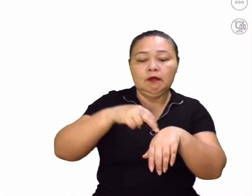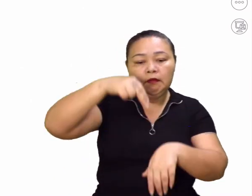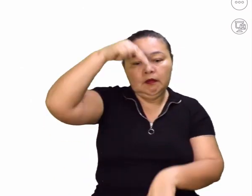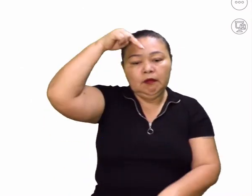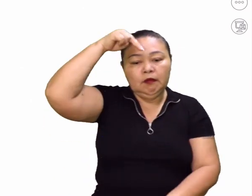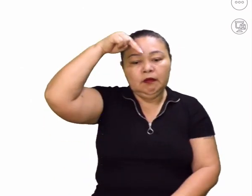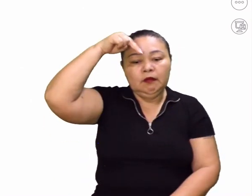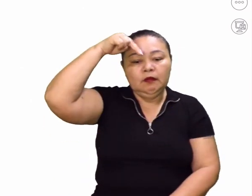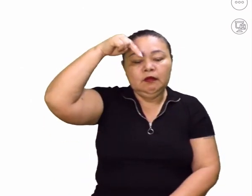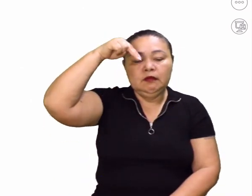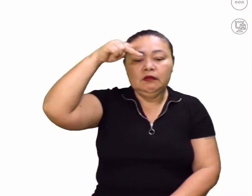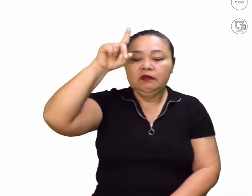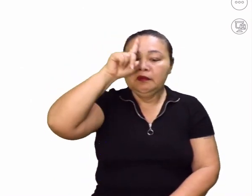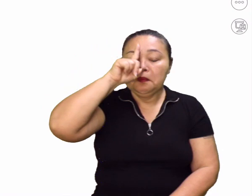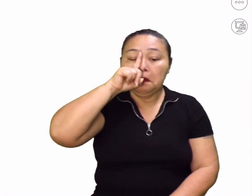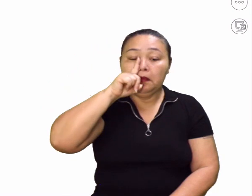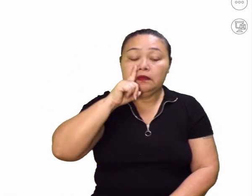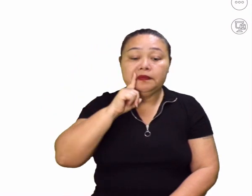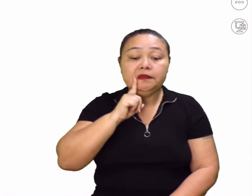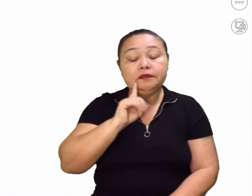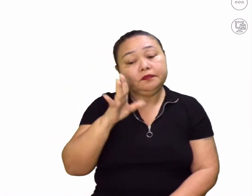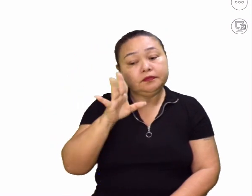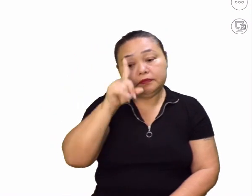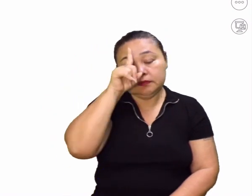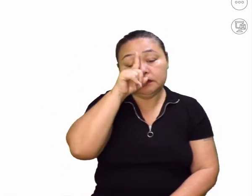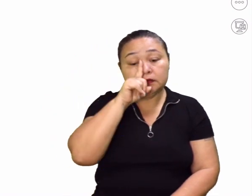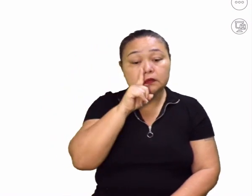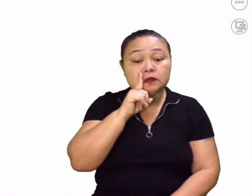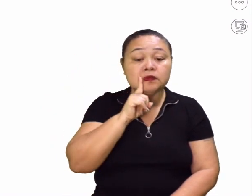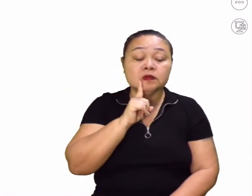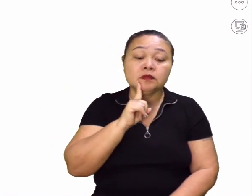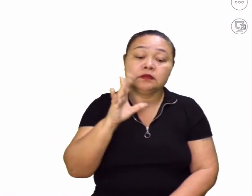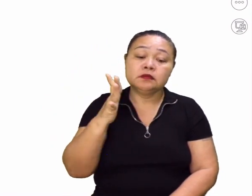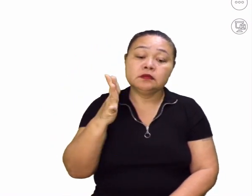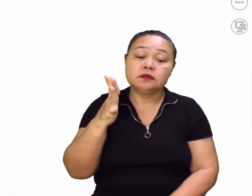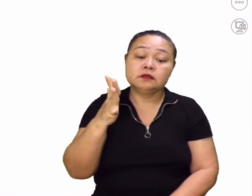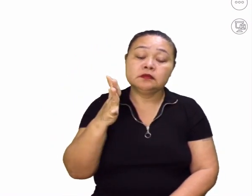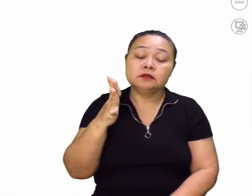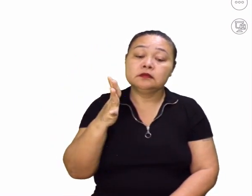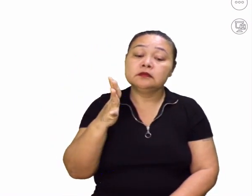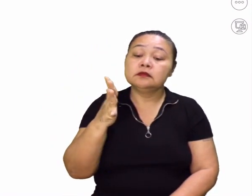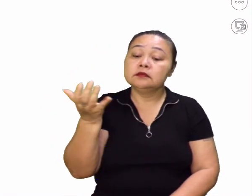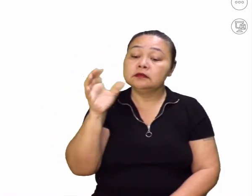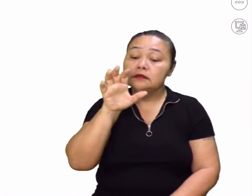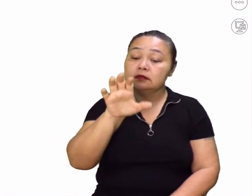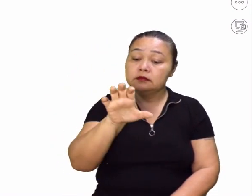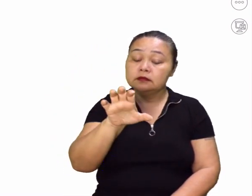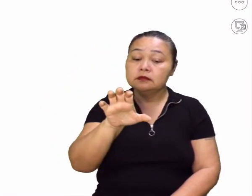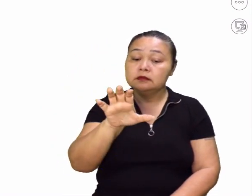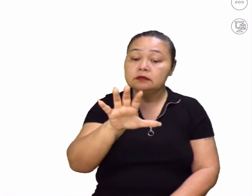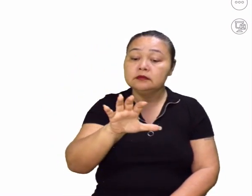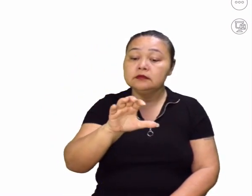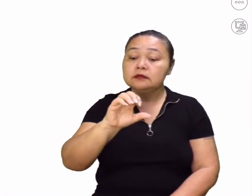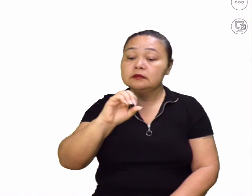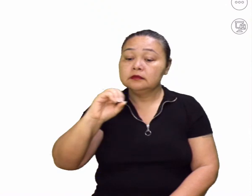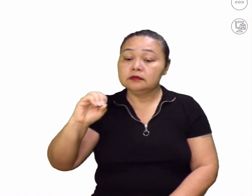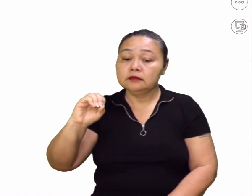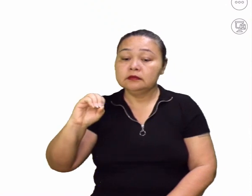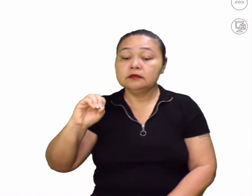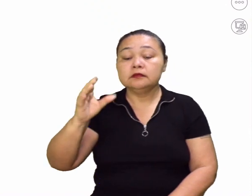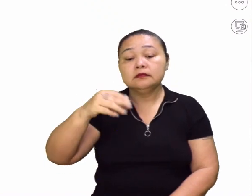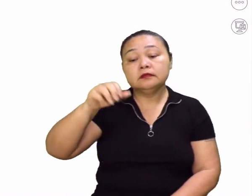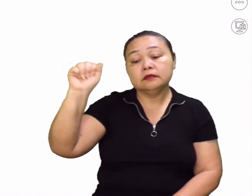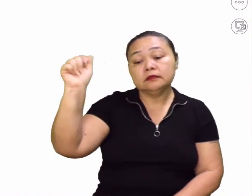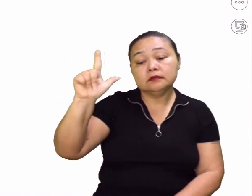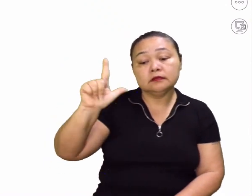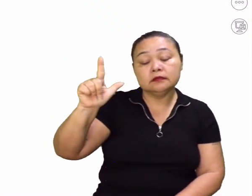norte. Aqui é amarelo, tipo um amarelo, um ocre, né? A gente tem aqui a região centro-oeste, em azul a gente